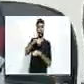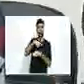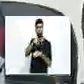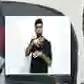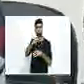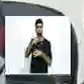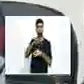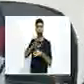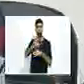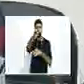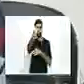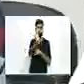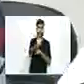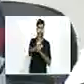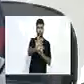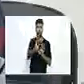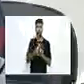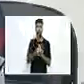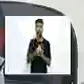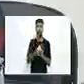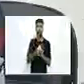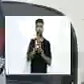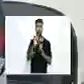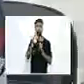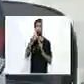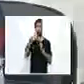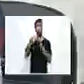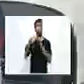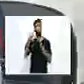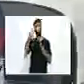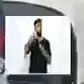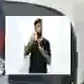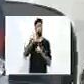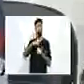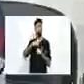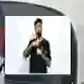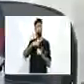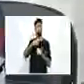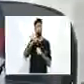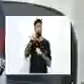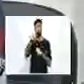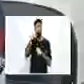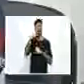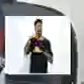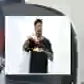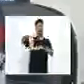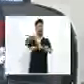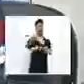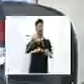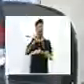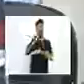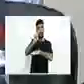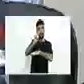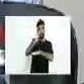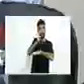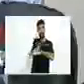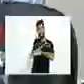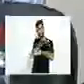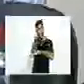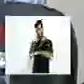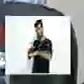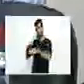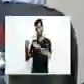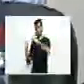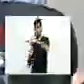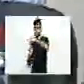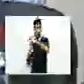e outra ficava ali e uma vez por semana a gente fazia aquela BR que chegava aéra rodoviária hoje parece que